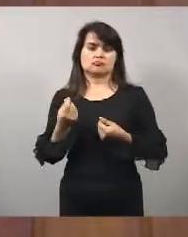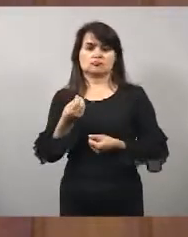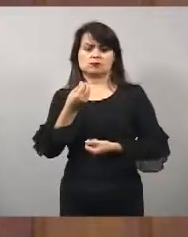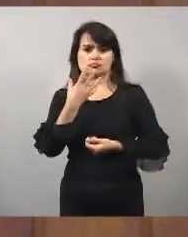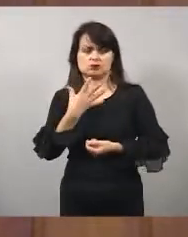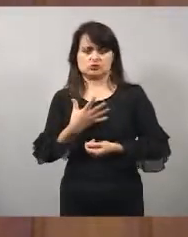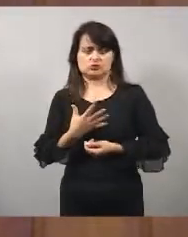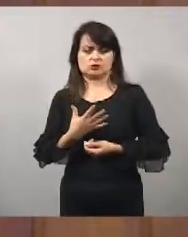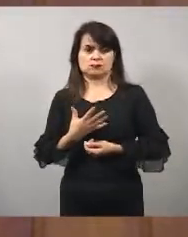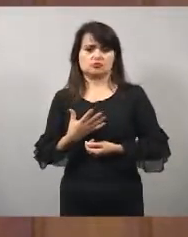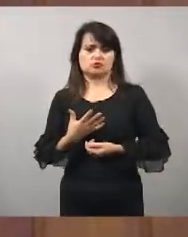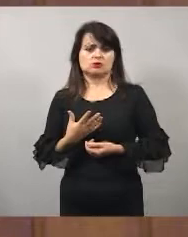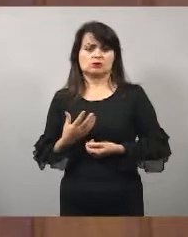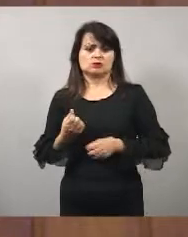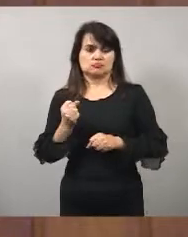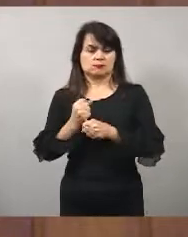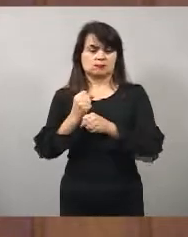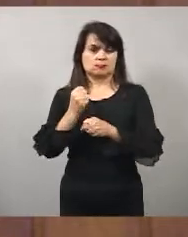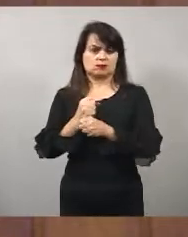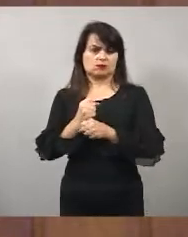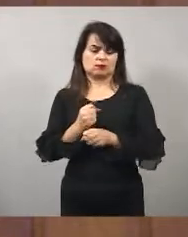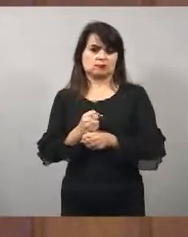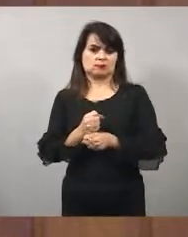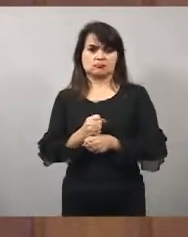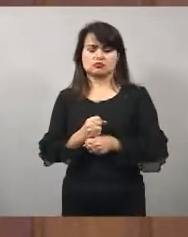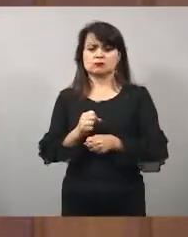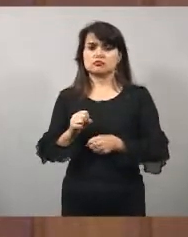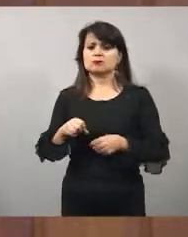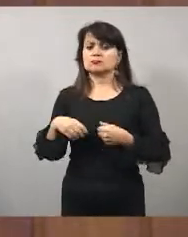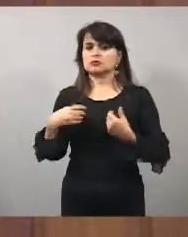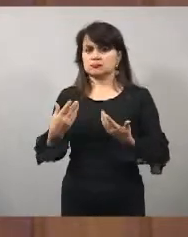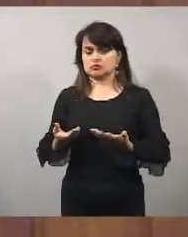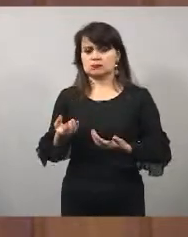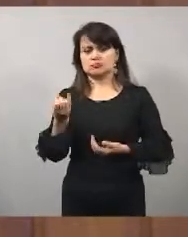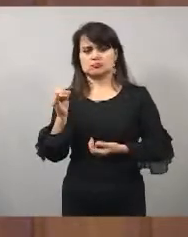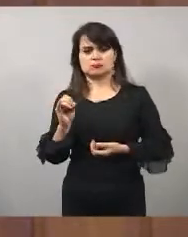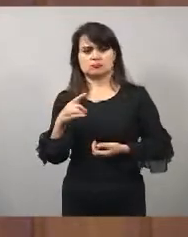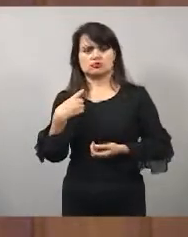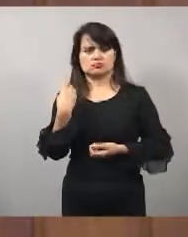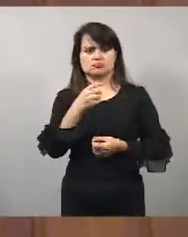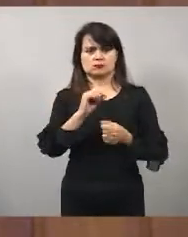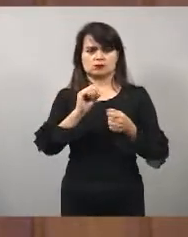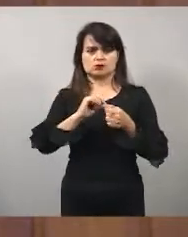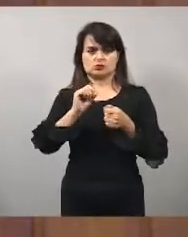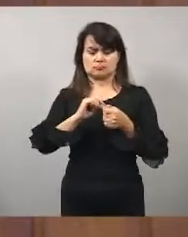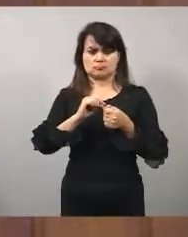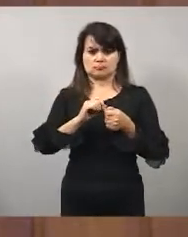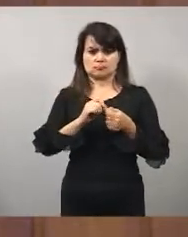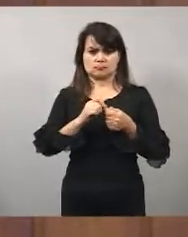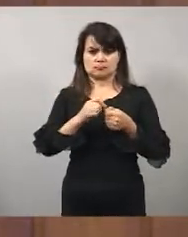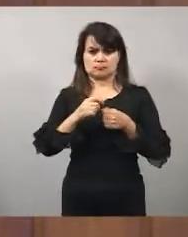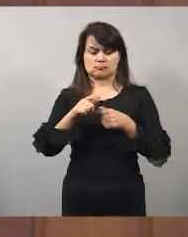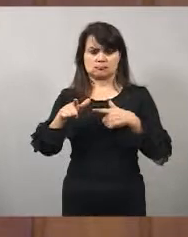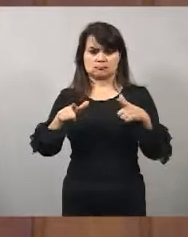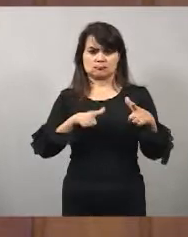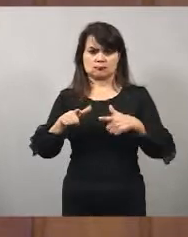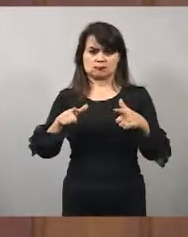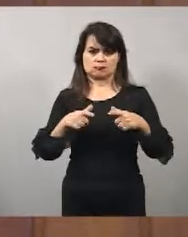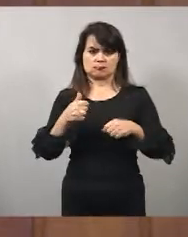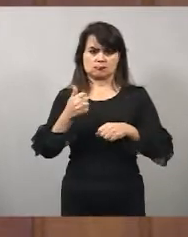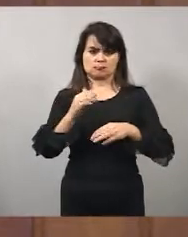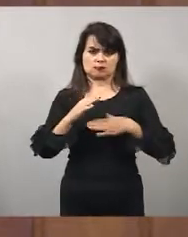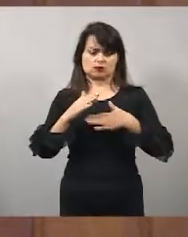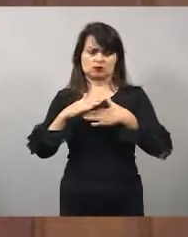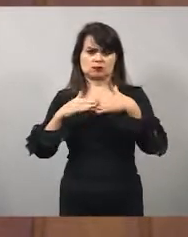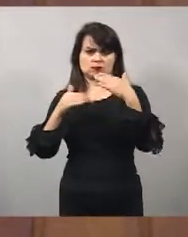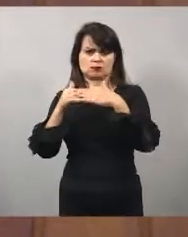gente realiza obras ou a gente conclui obras, nós estamos valorizando as pessoas, nós estamos valorizando os lugares. E a nossa cidade,